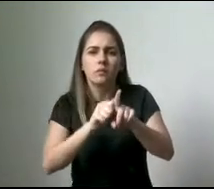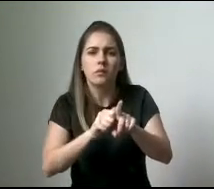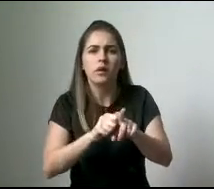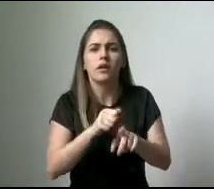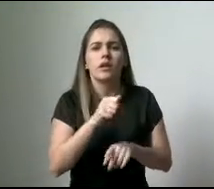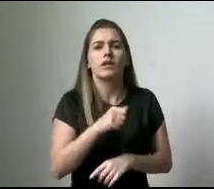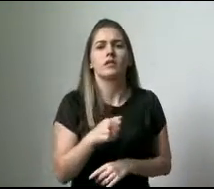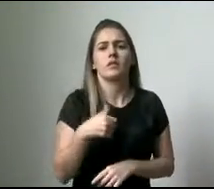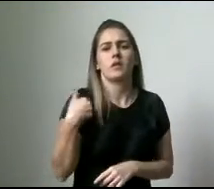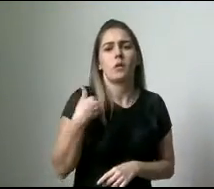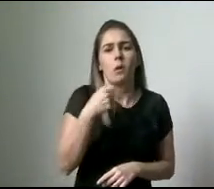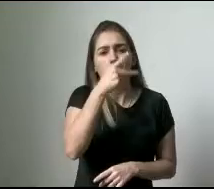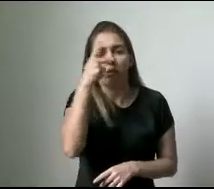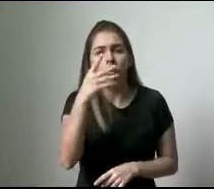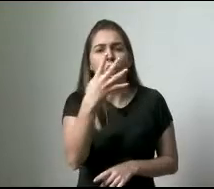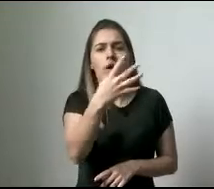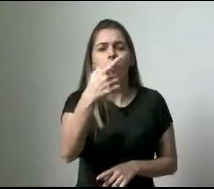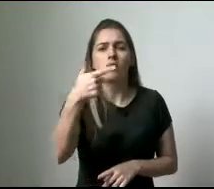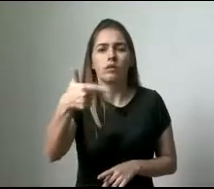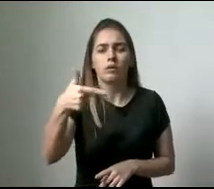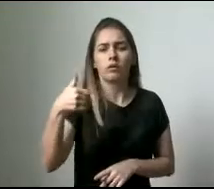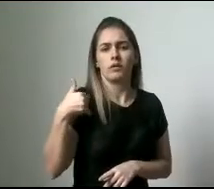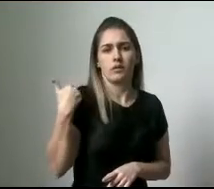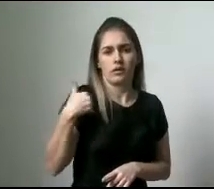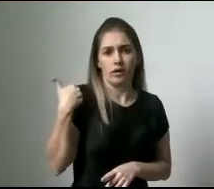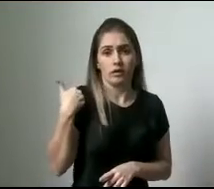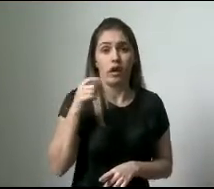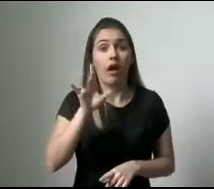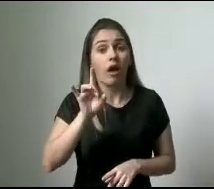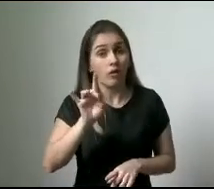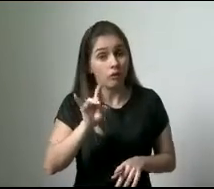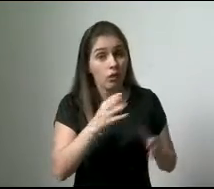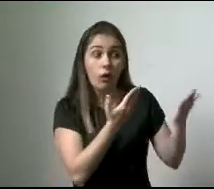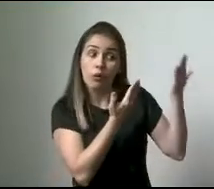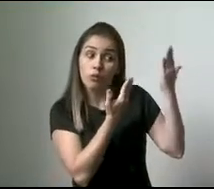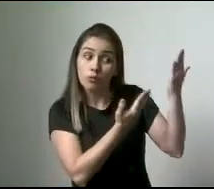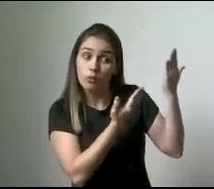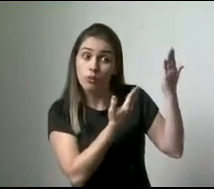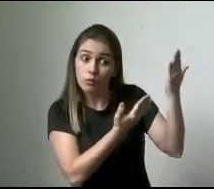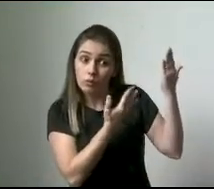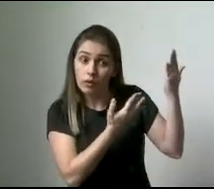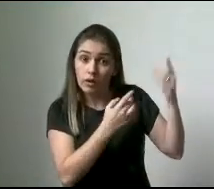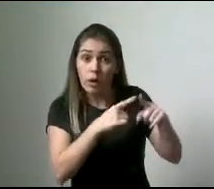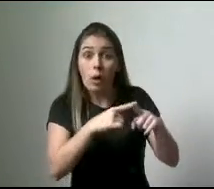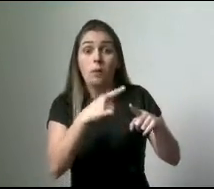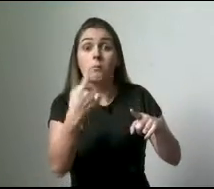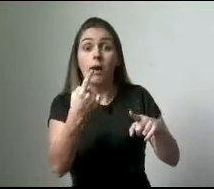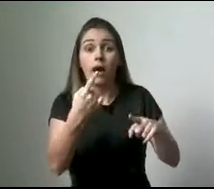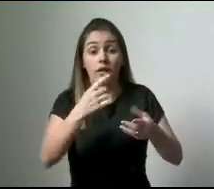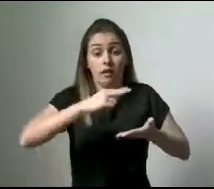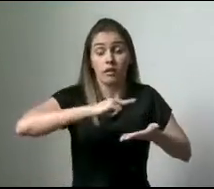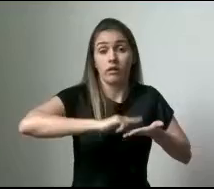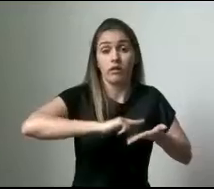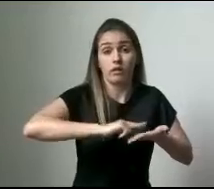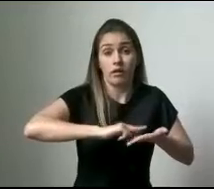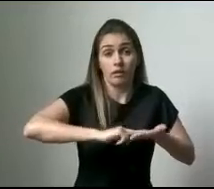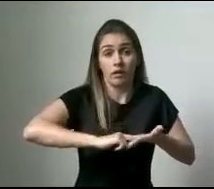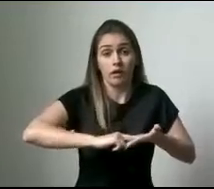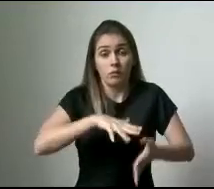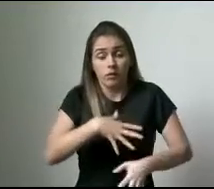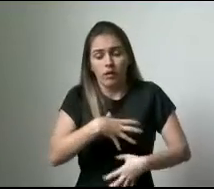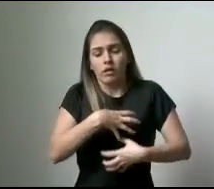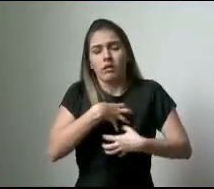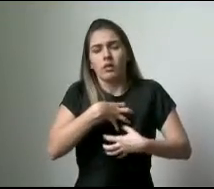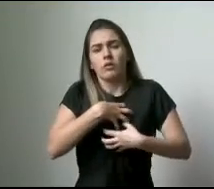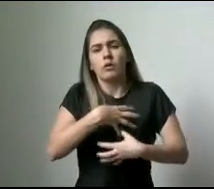42 anos. Lembrando que são suspeitos e foram notificados porque foram internados com